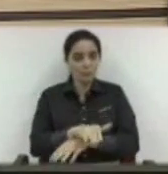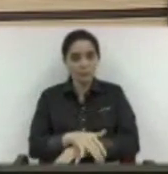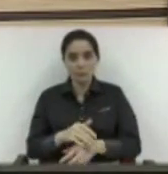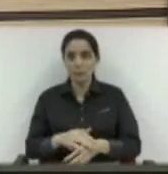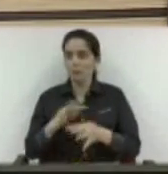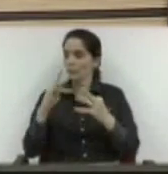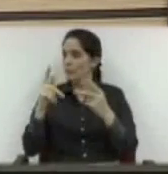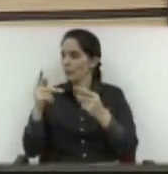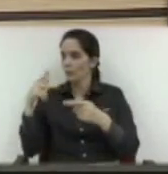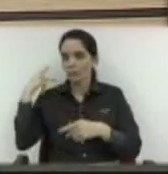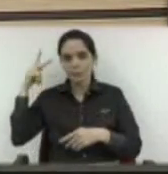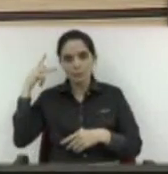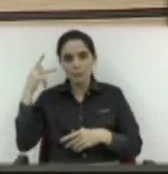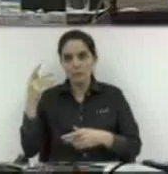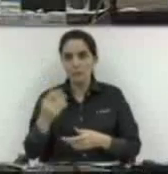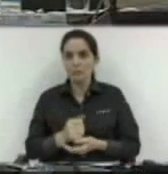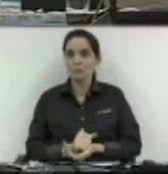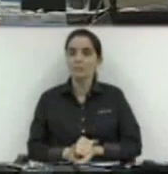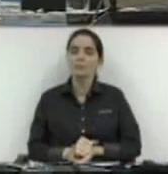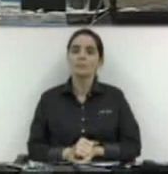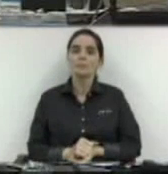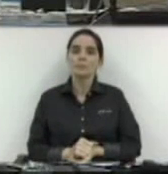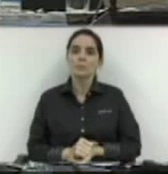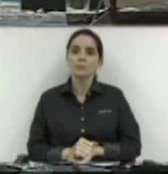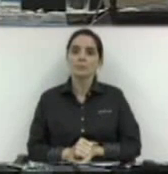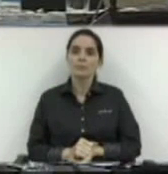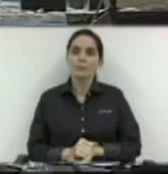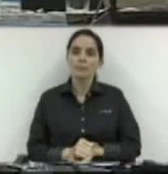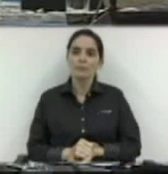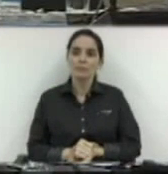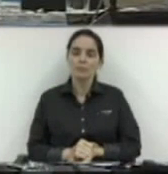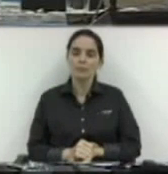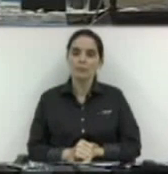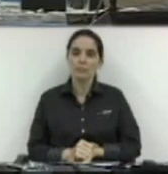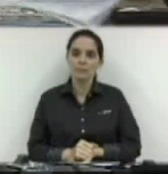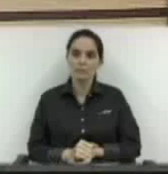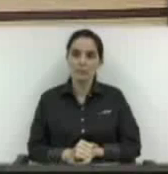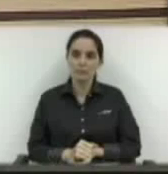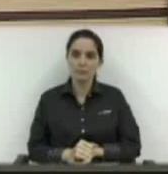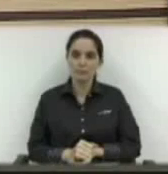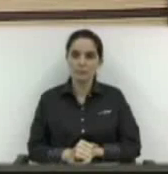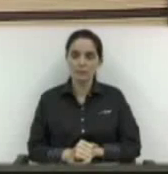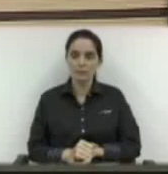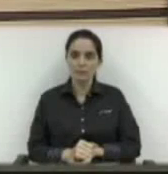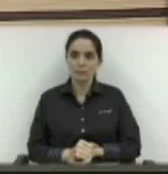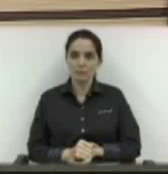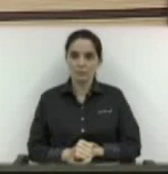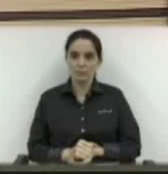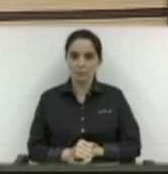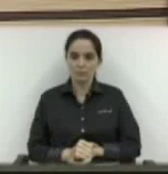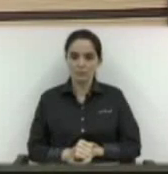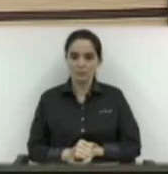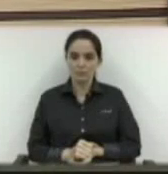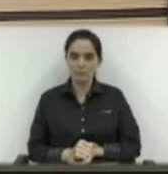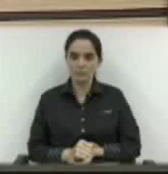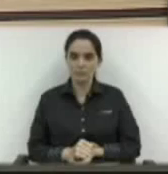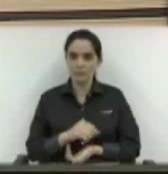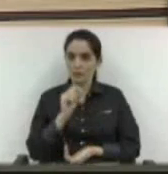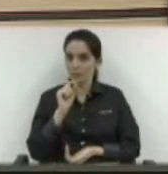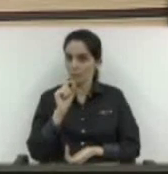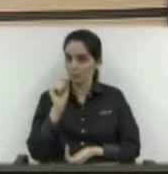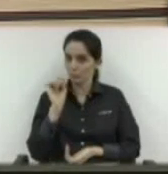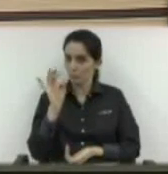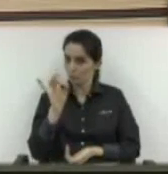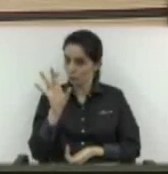queiram também contribuir. Está faltando, Tigrão? Está faltando a 7ª assinatura. Está aqui. Eu só gostaria de